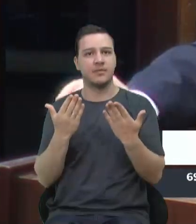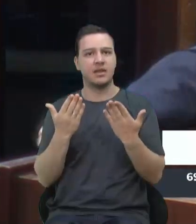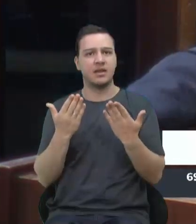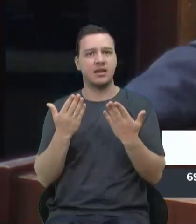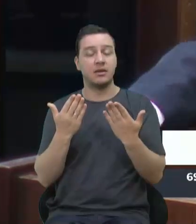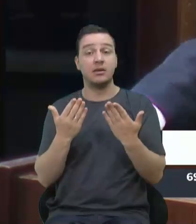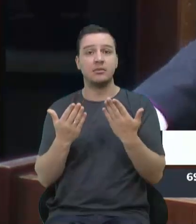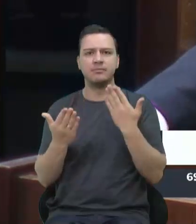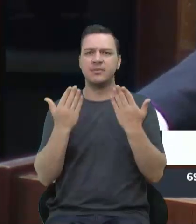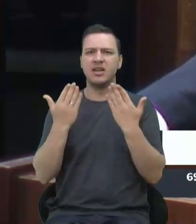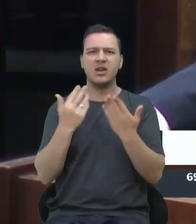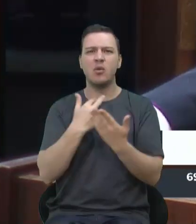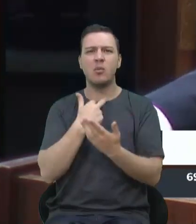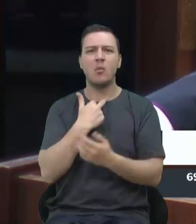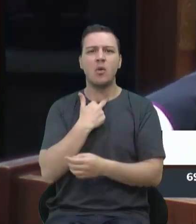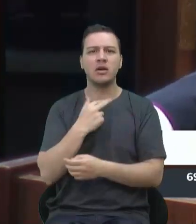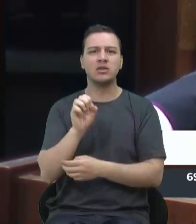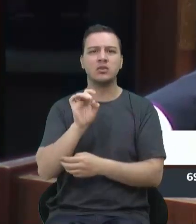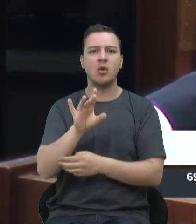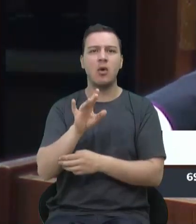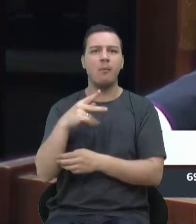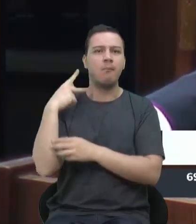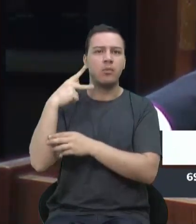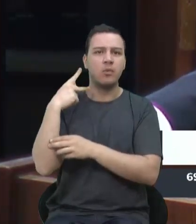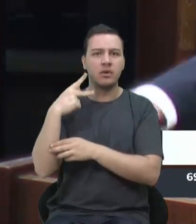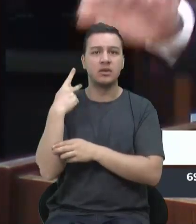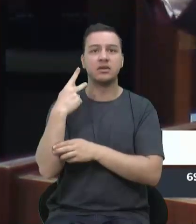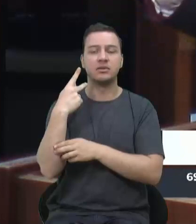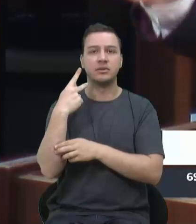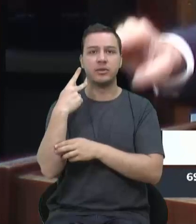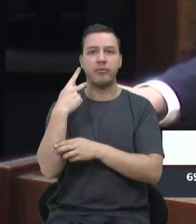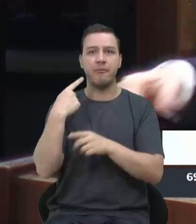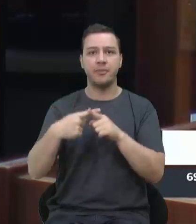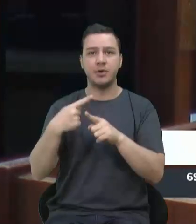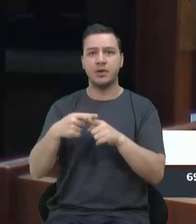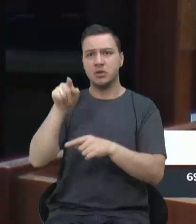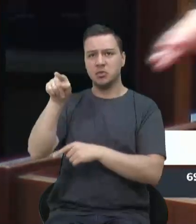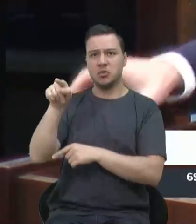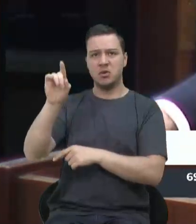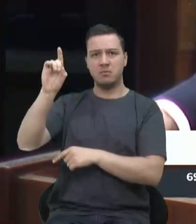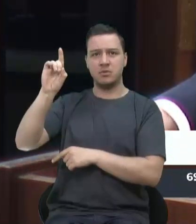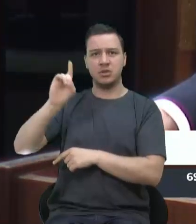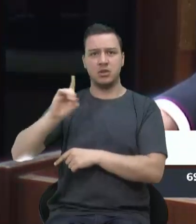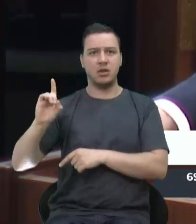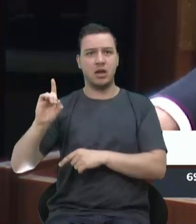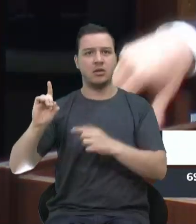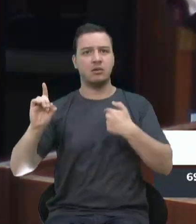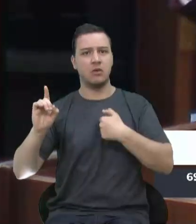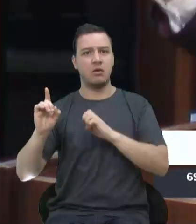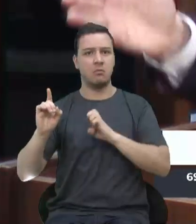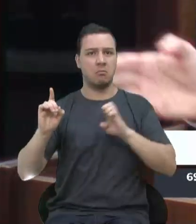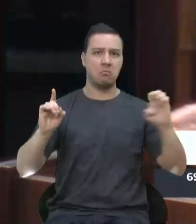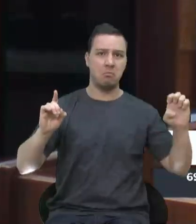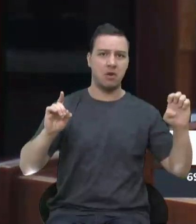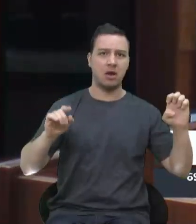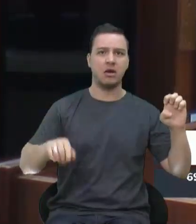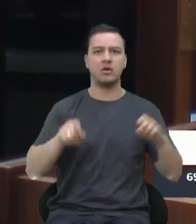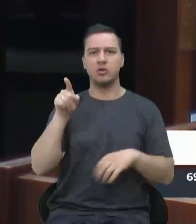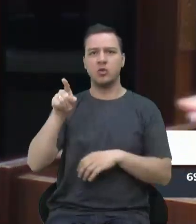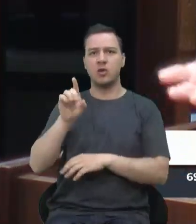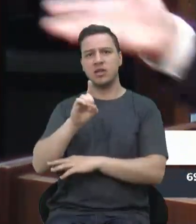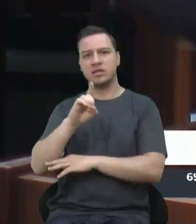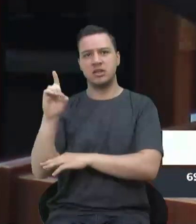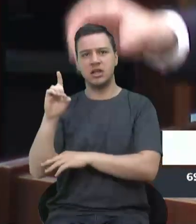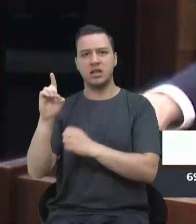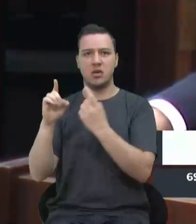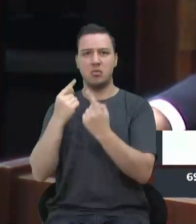ser puramente política, porque o senhor é de direita e eu sou de esquerda, porque o senhor é de direita e alguém é